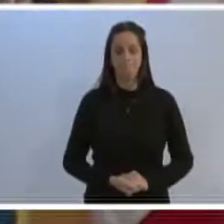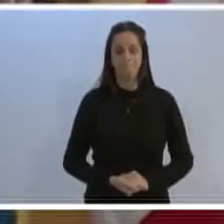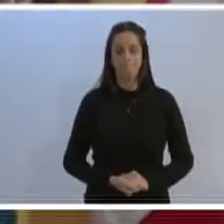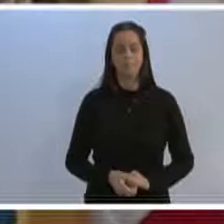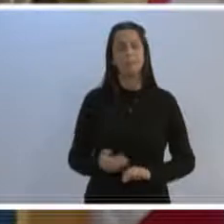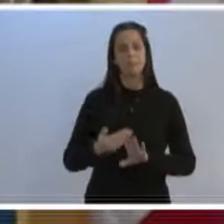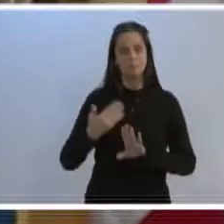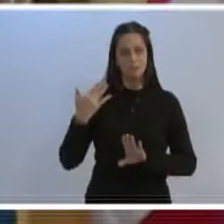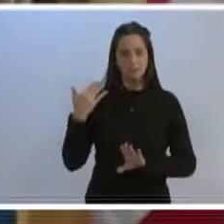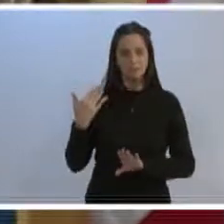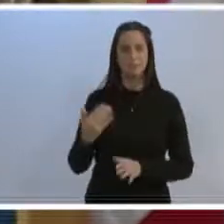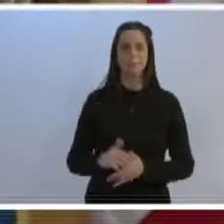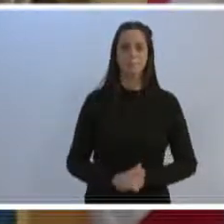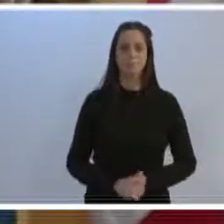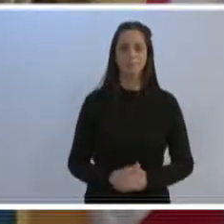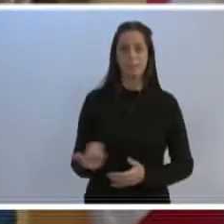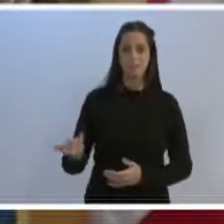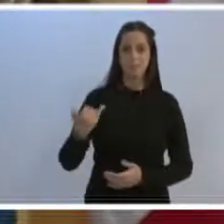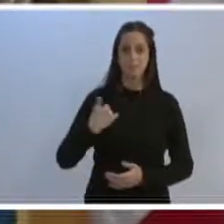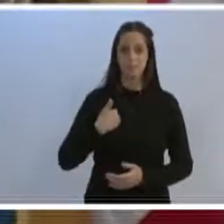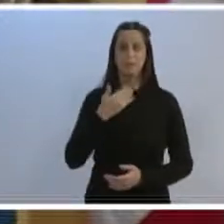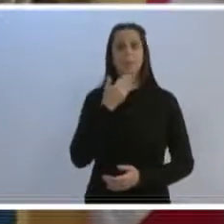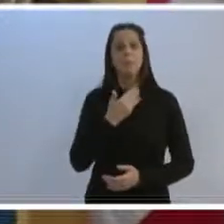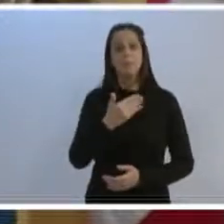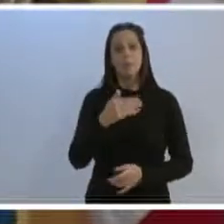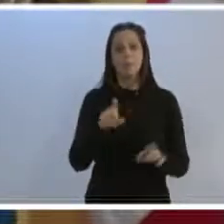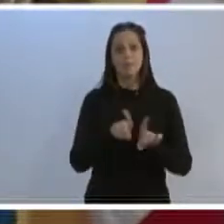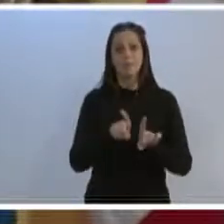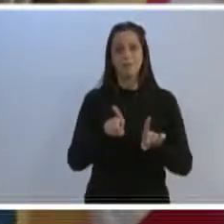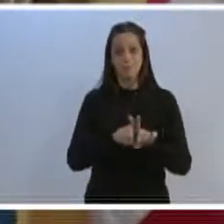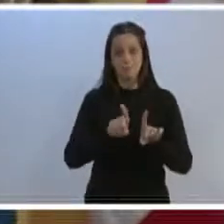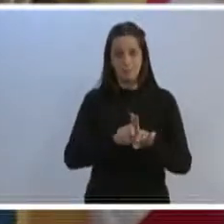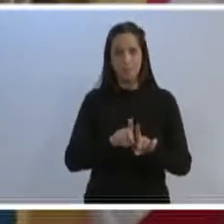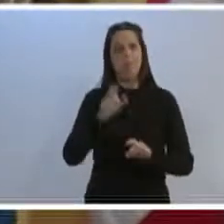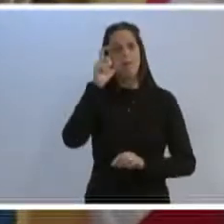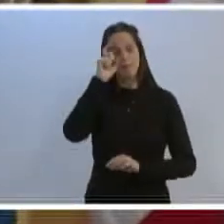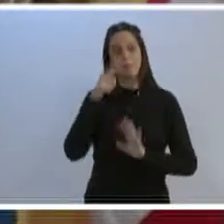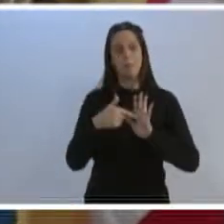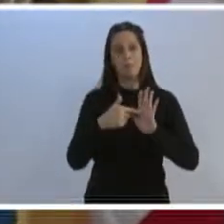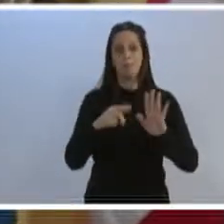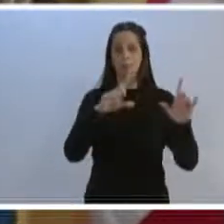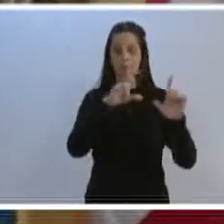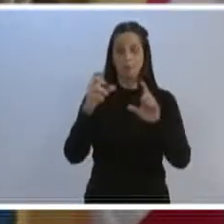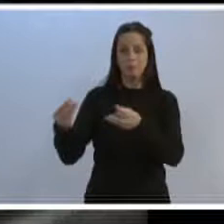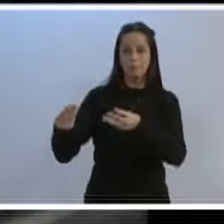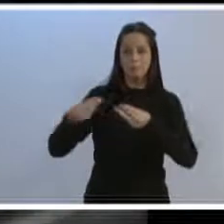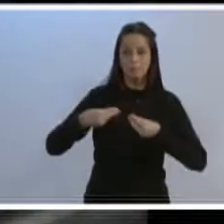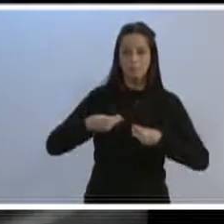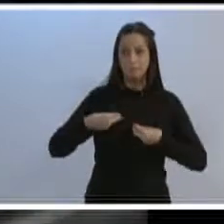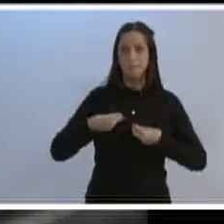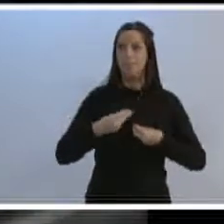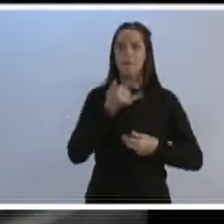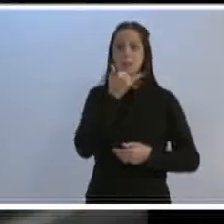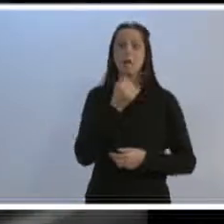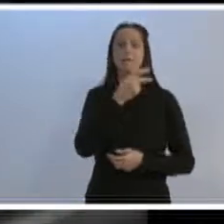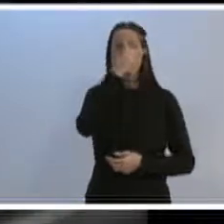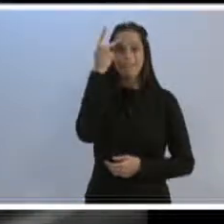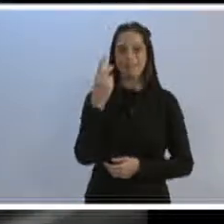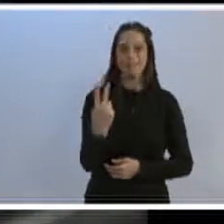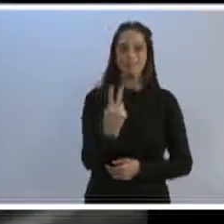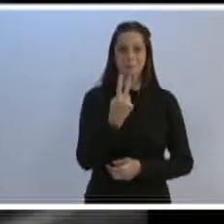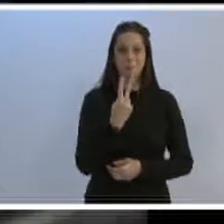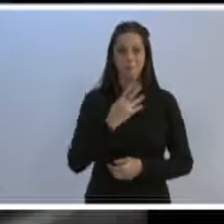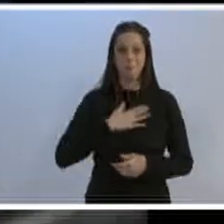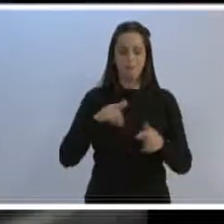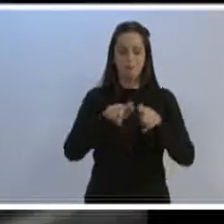nesses dias eu gostaria que o uribe mostrasse a foto recebi alguns agentes do samu aqui de